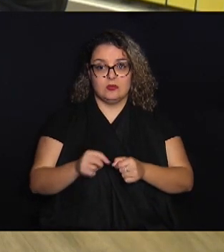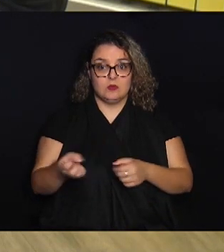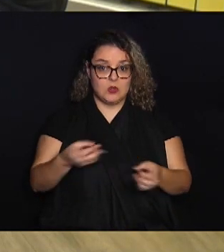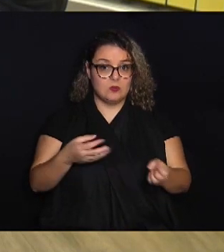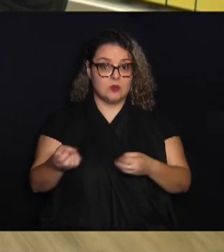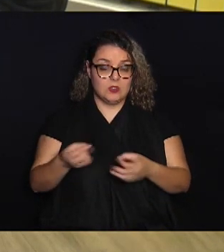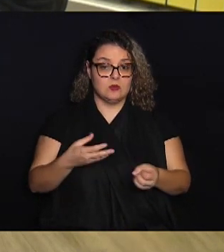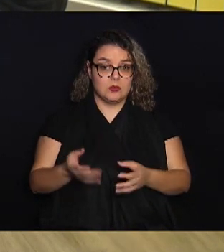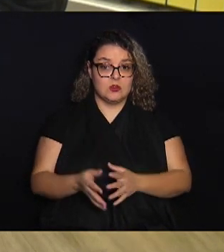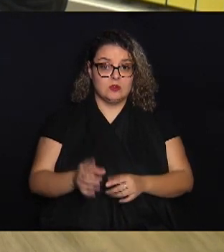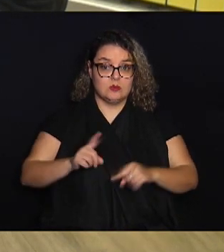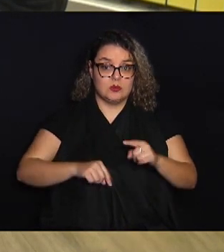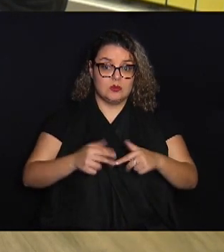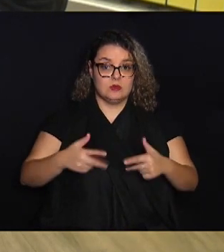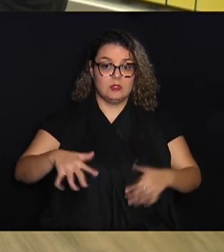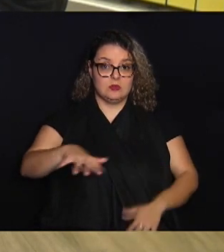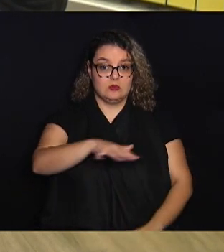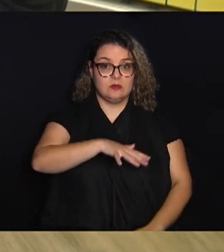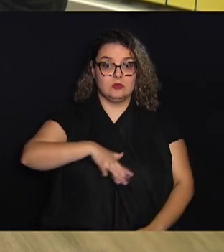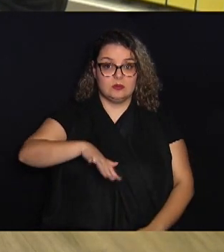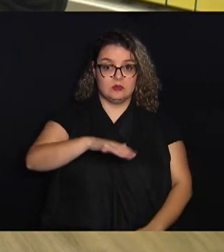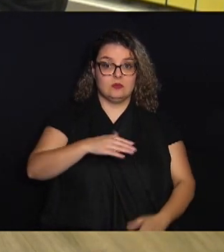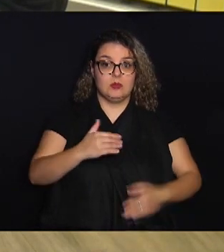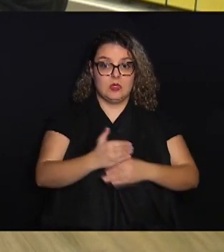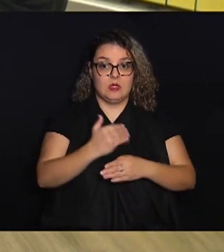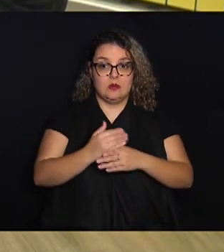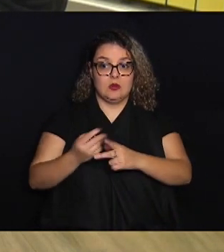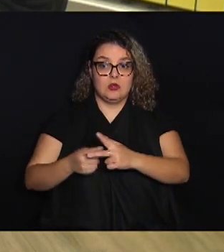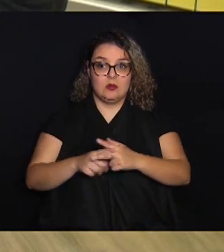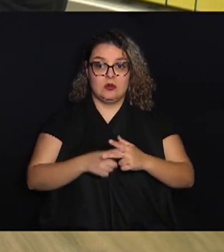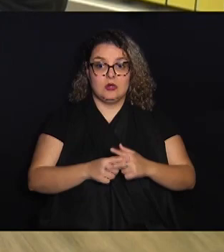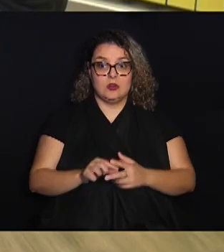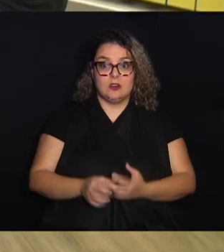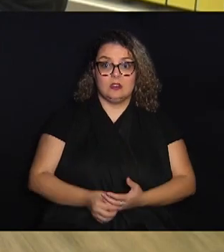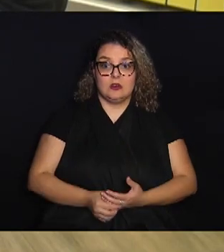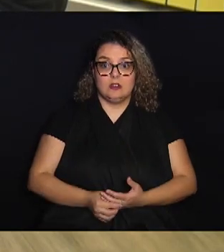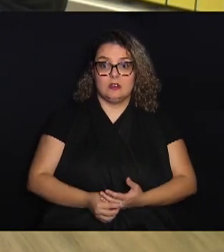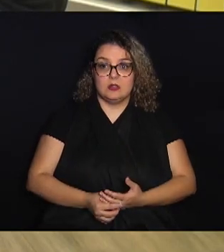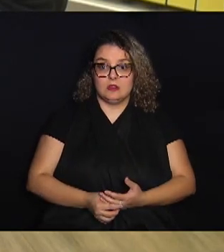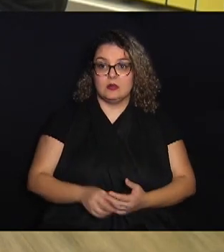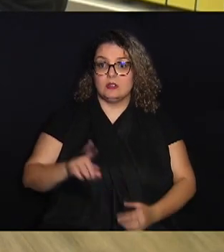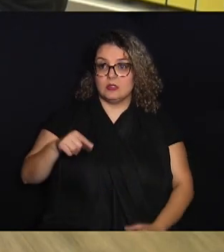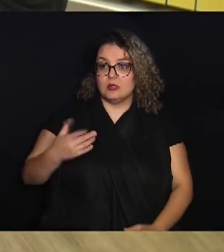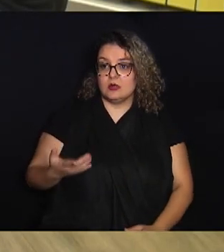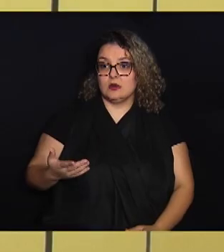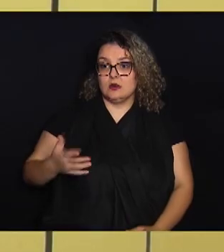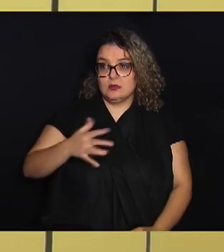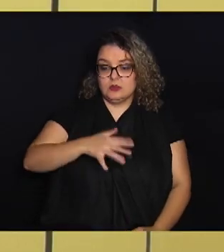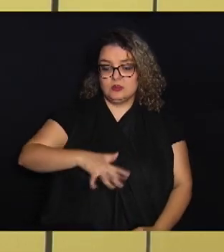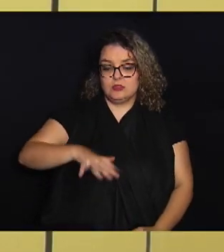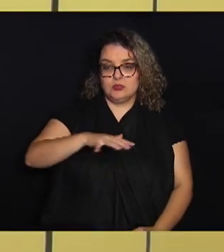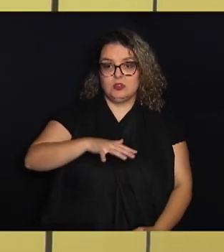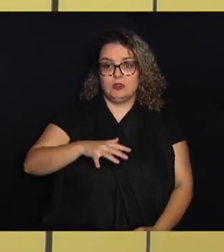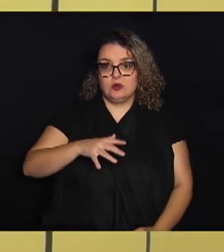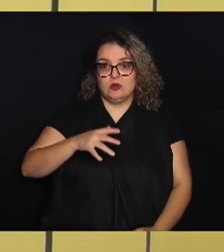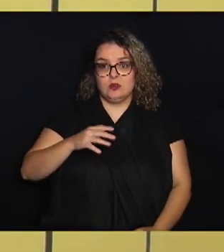uma matéria lá que está toda reformada e tudo mais, né? Aquele canto ali, o pessoal chama de Cantinho da República, né?